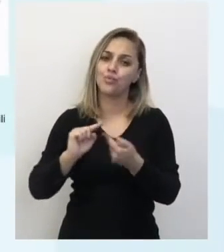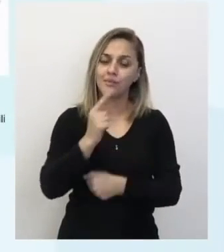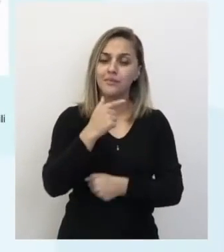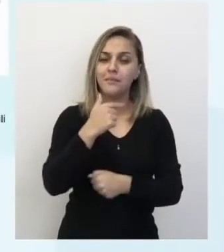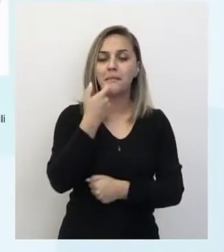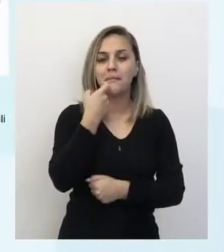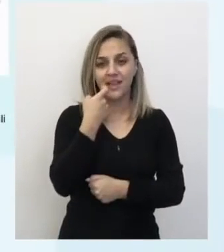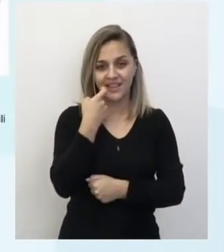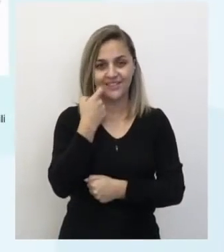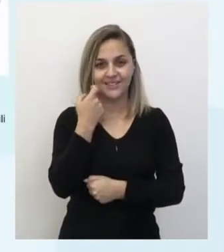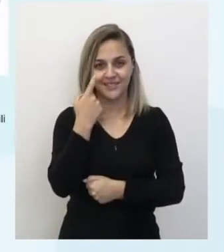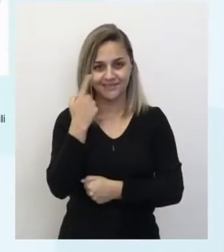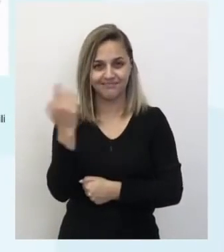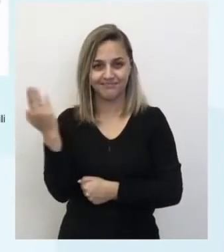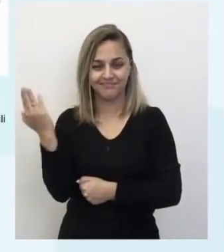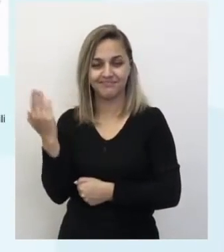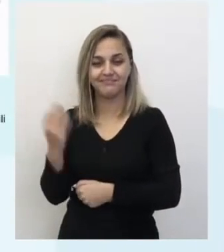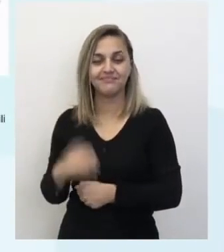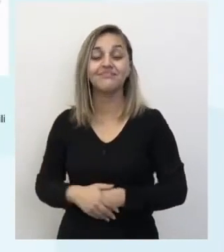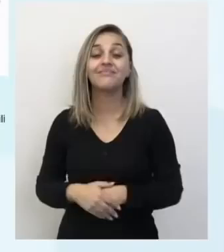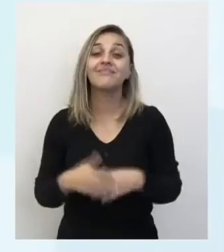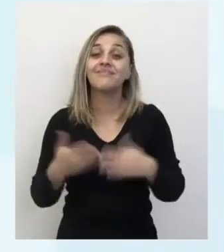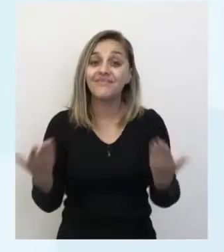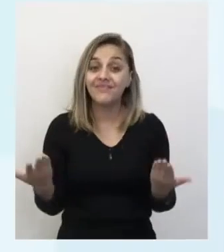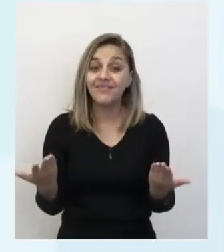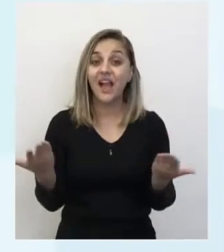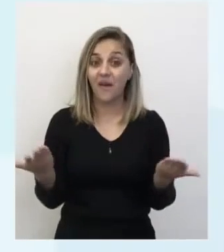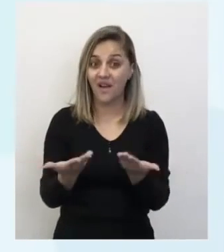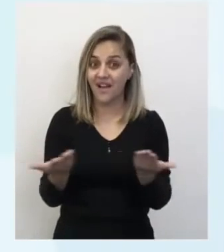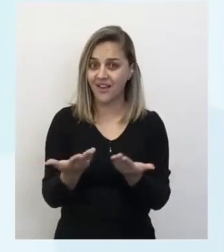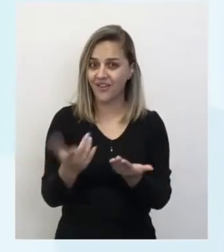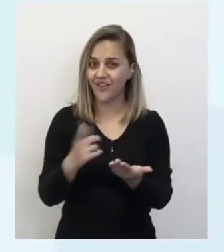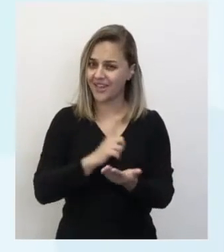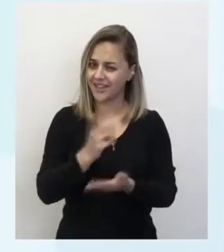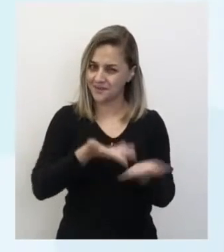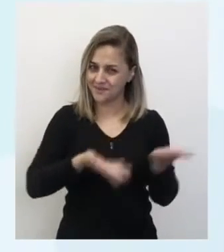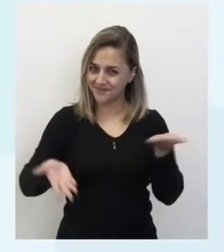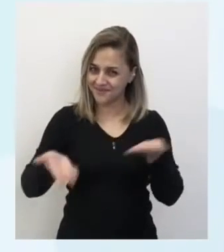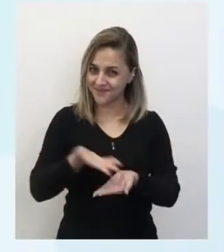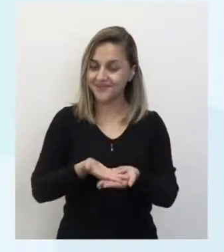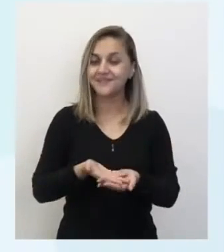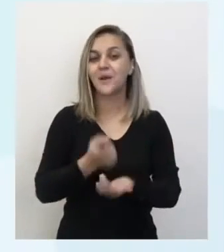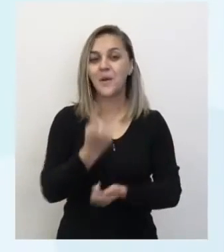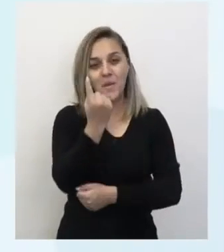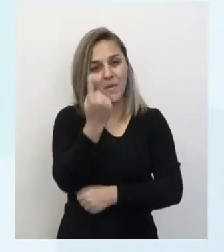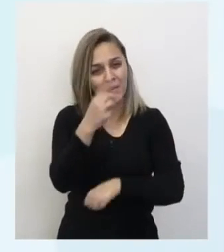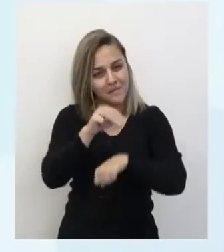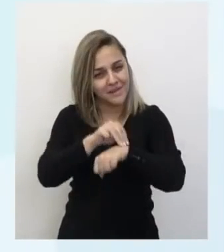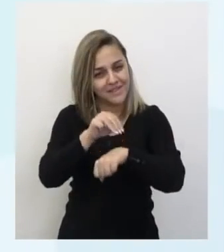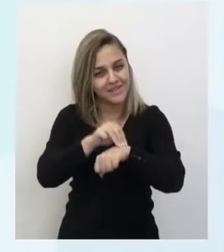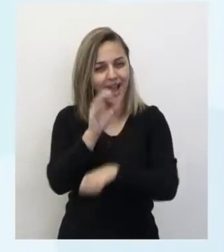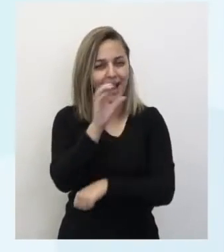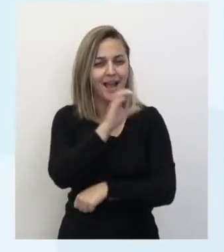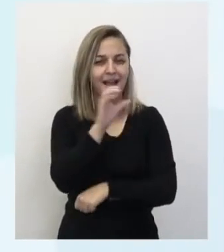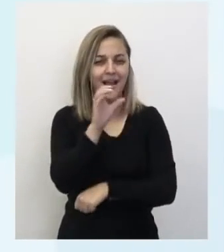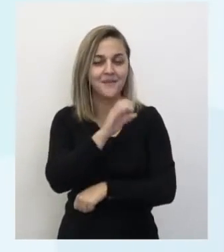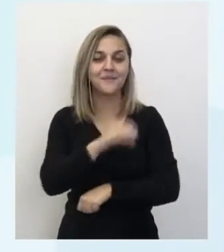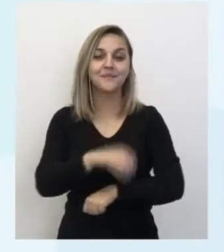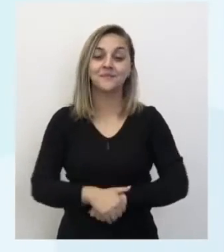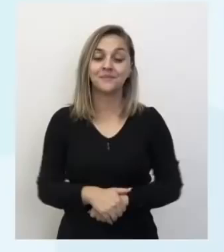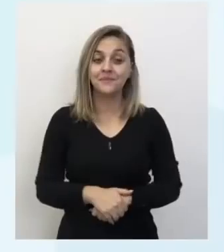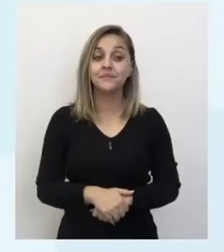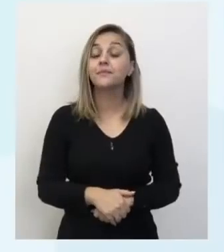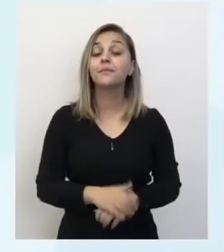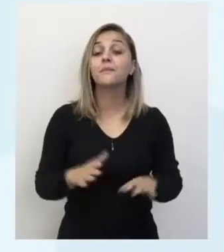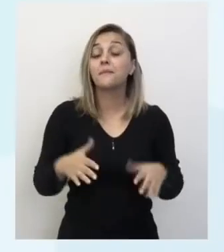gente situar. Bom, então agora eu acho que eu tenho mais uma interaçãozinha aí, ó, 1 minutinho só, hein, rapidinho. A